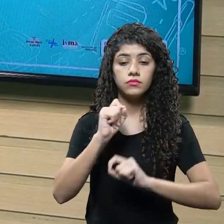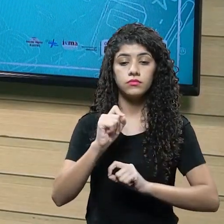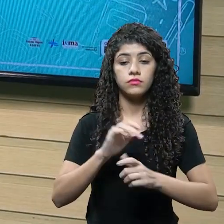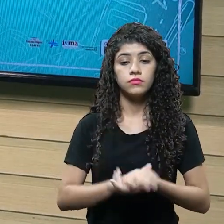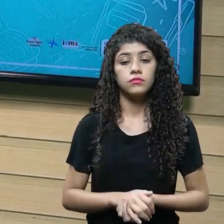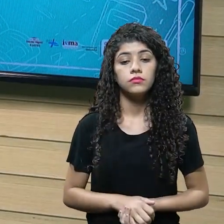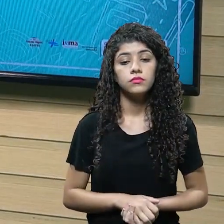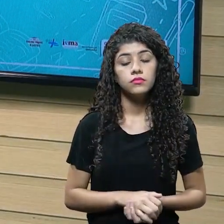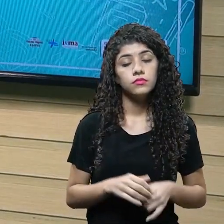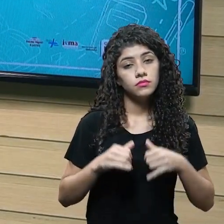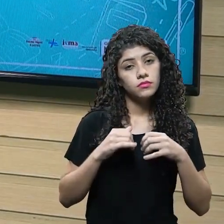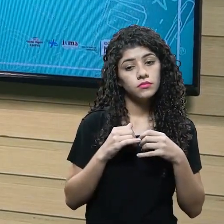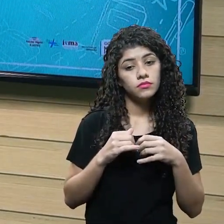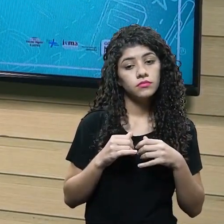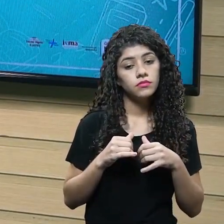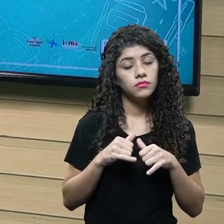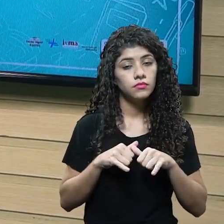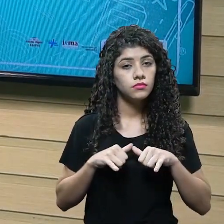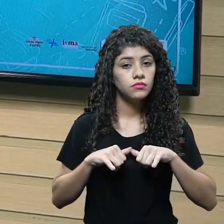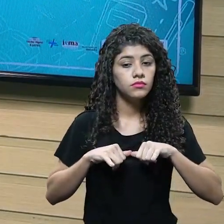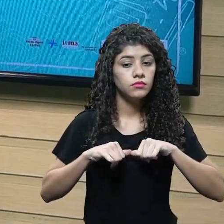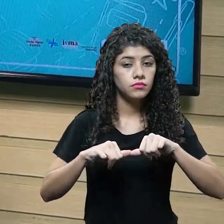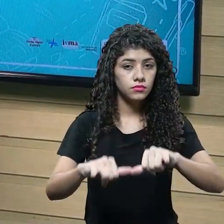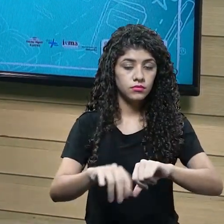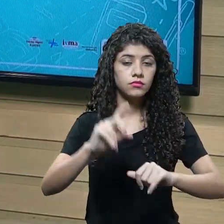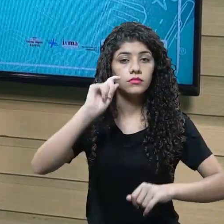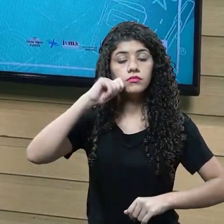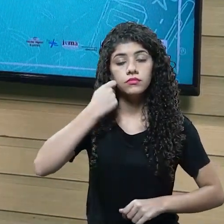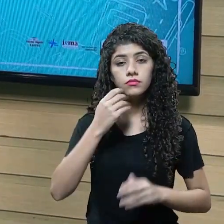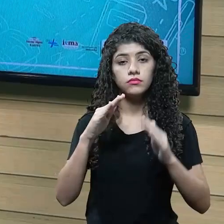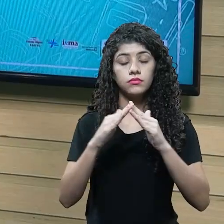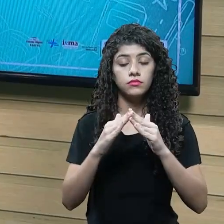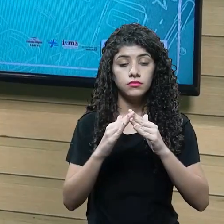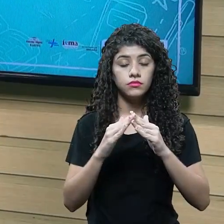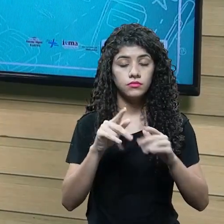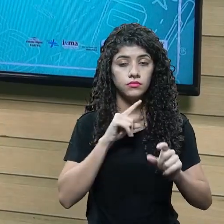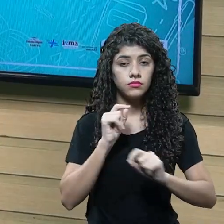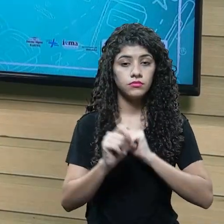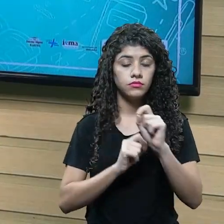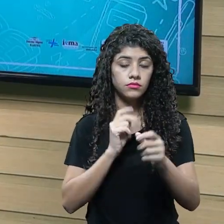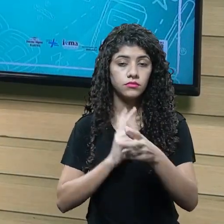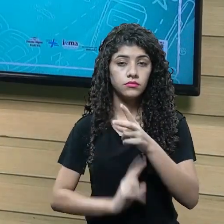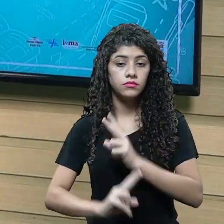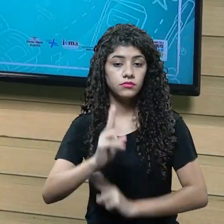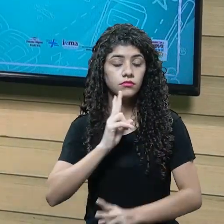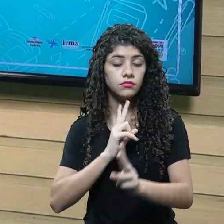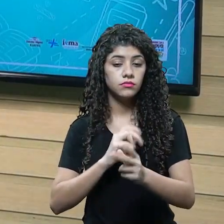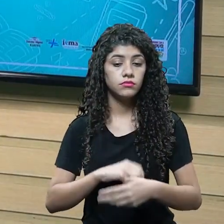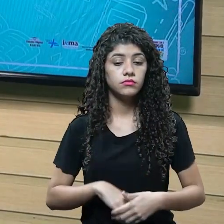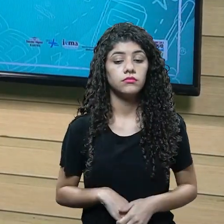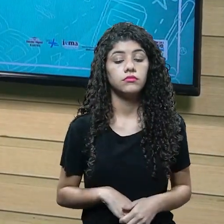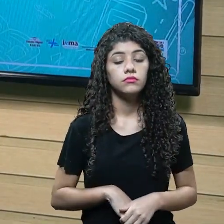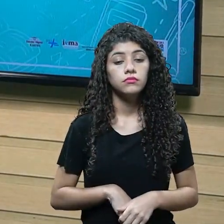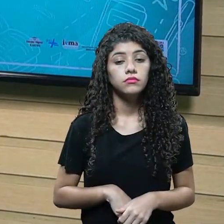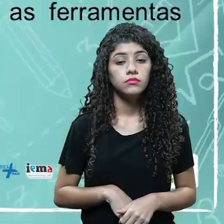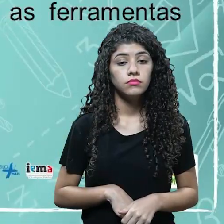mercearias, a padarias e a supermercados, assim facilitando o abastecimento dos varejistas, ok?